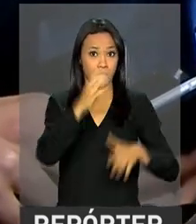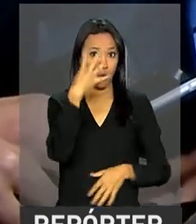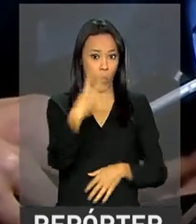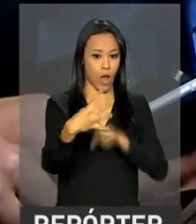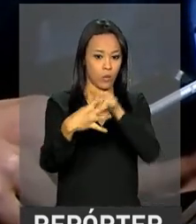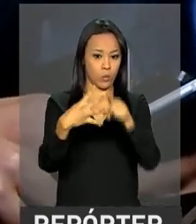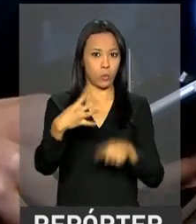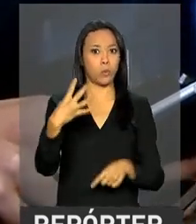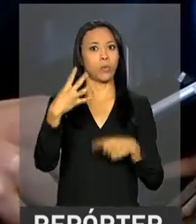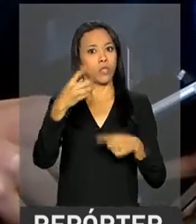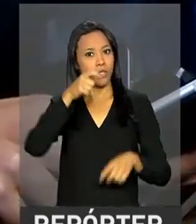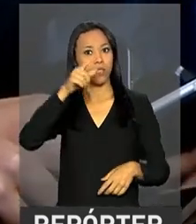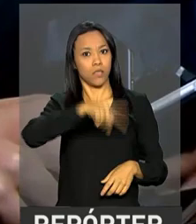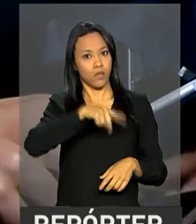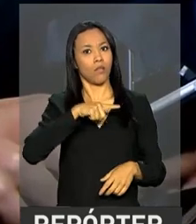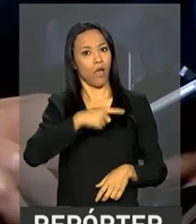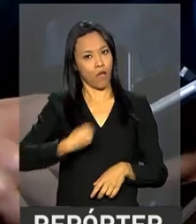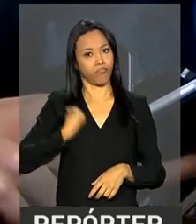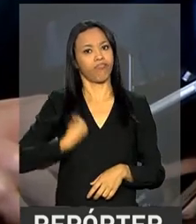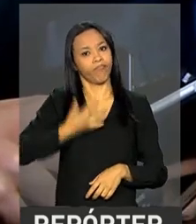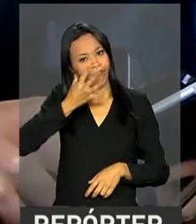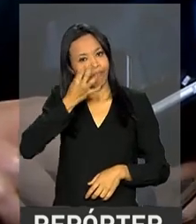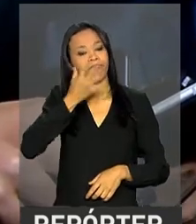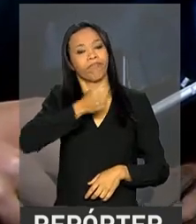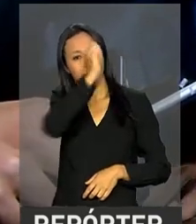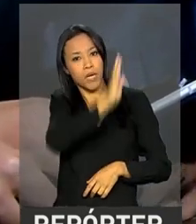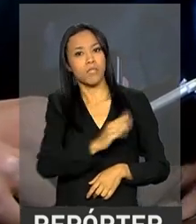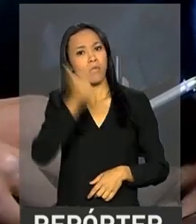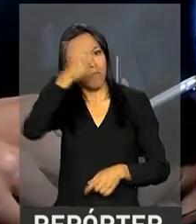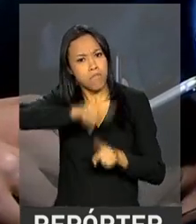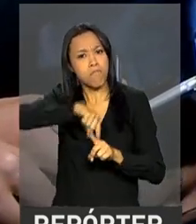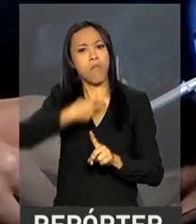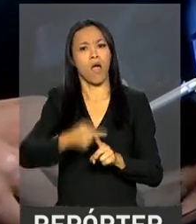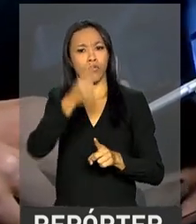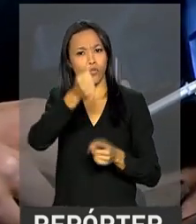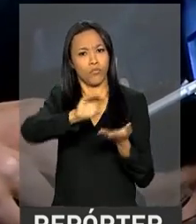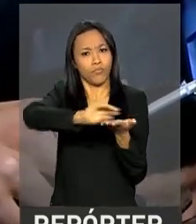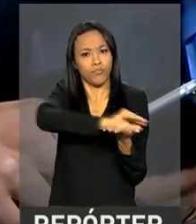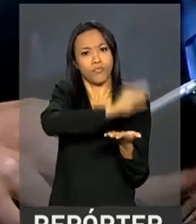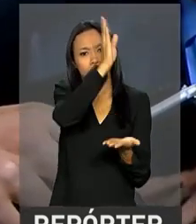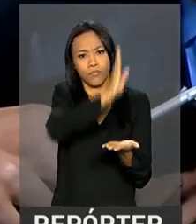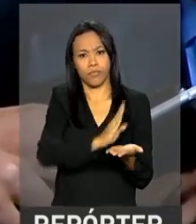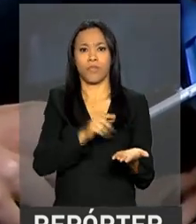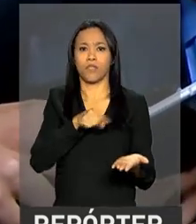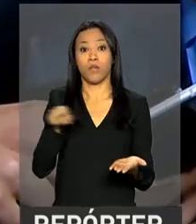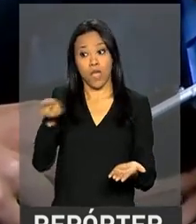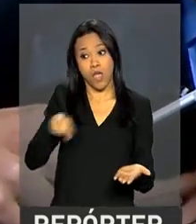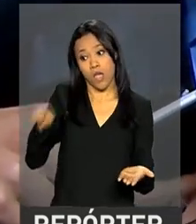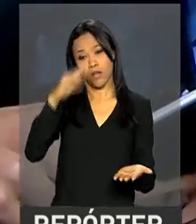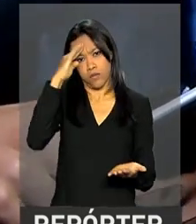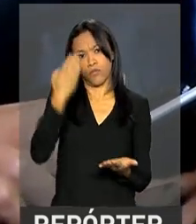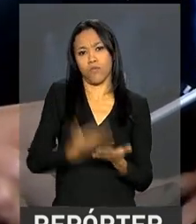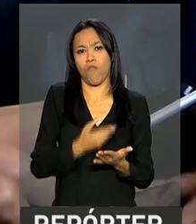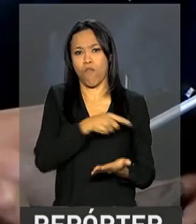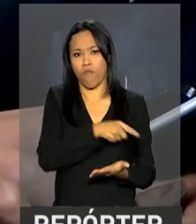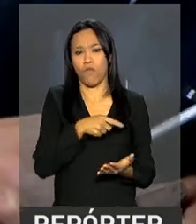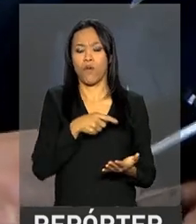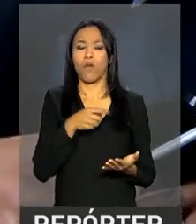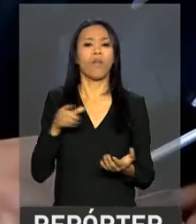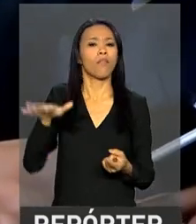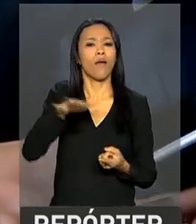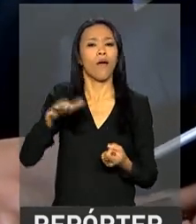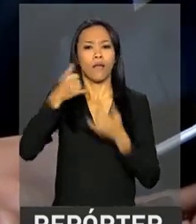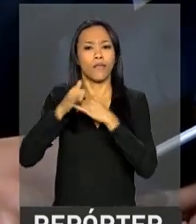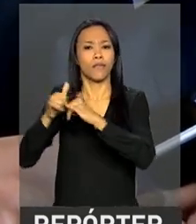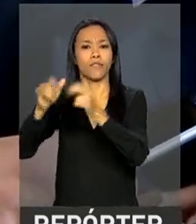que estão investindo no Brasil e querem investir cada vez mais, revelando uma confiança extraordinária no nosso país, no setor de energia,